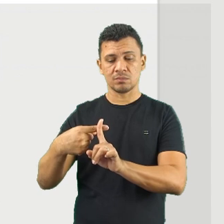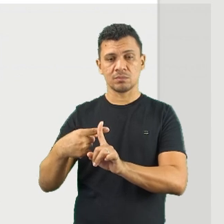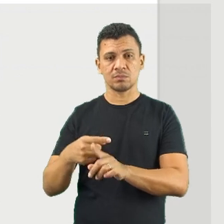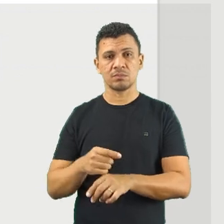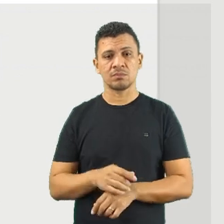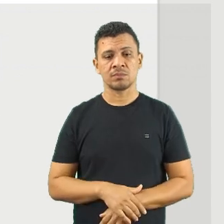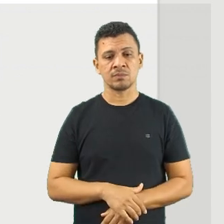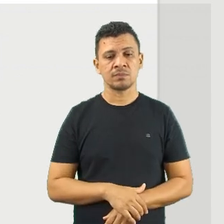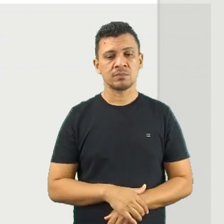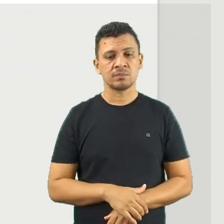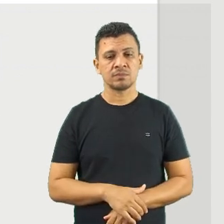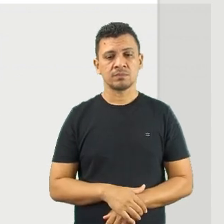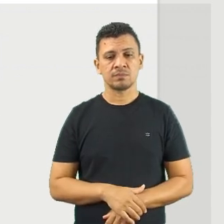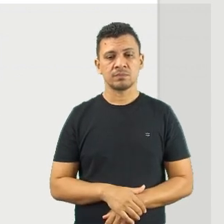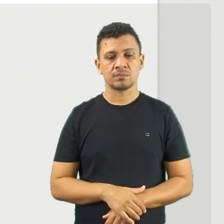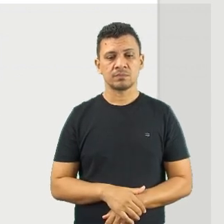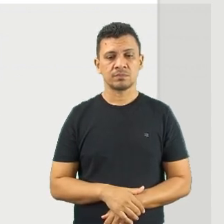ó.